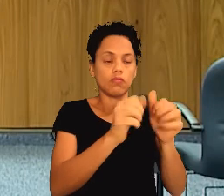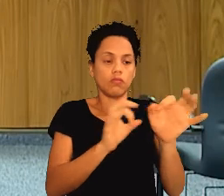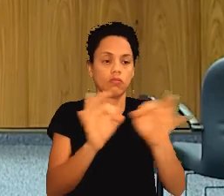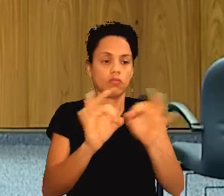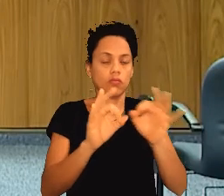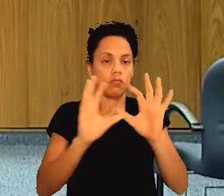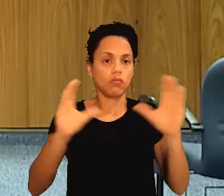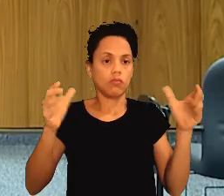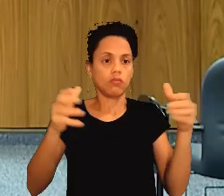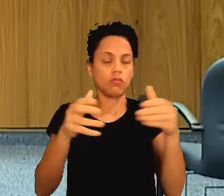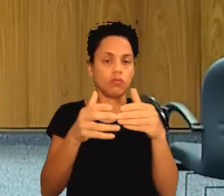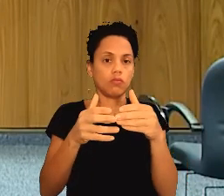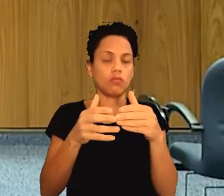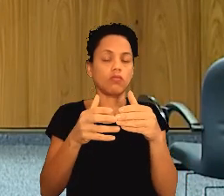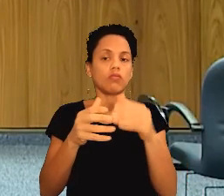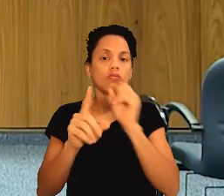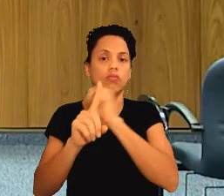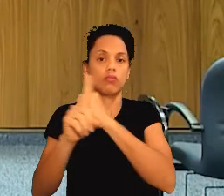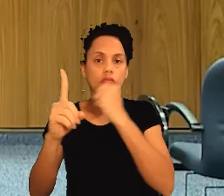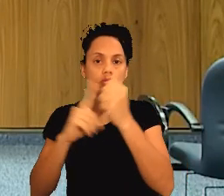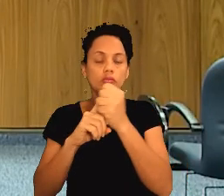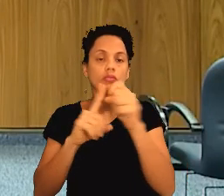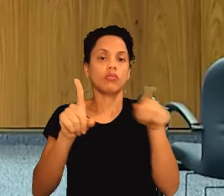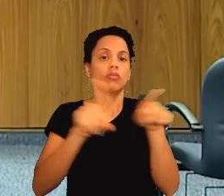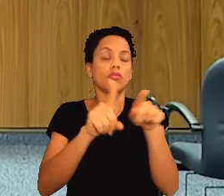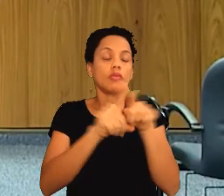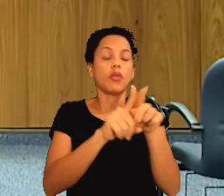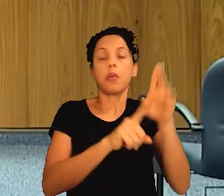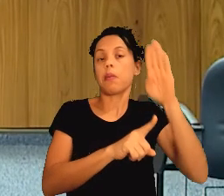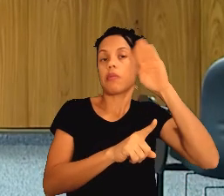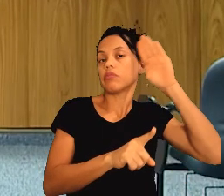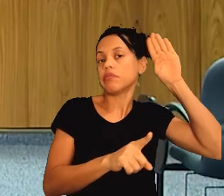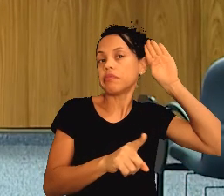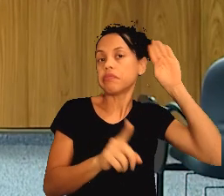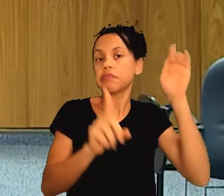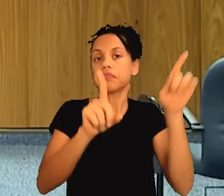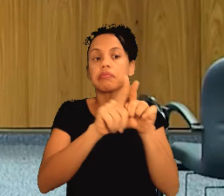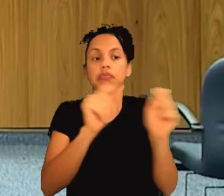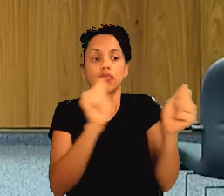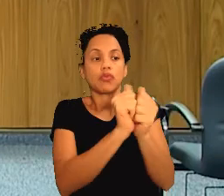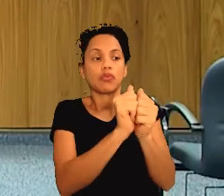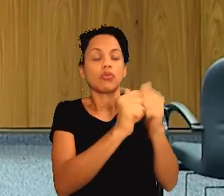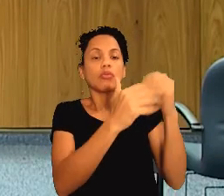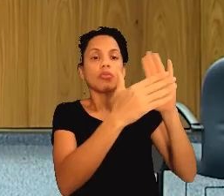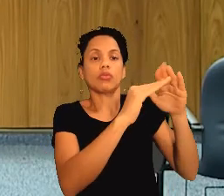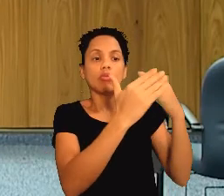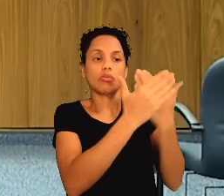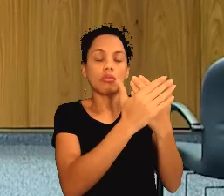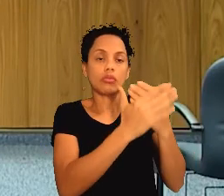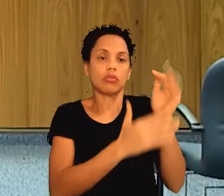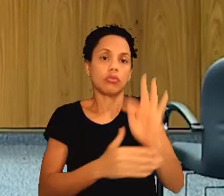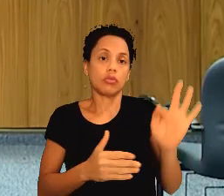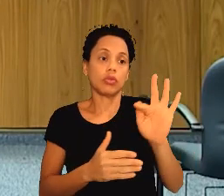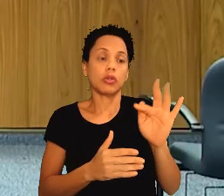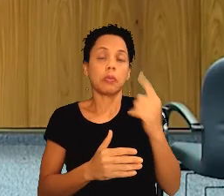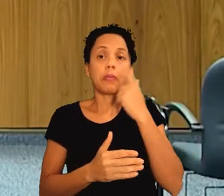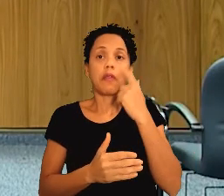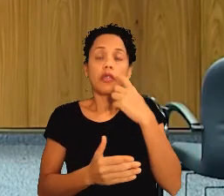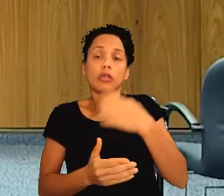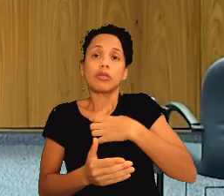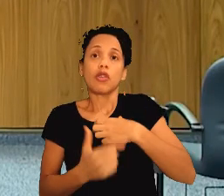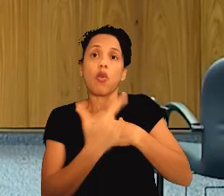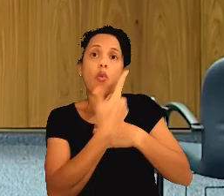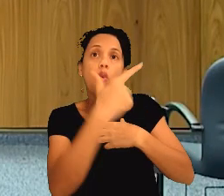desses povos em organizações da sociedade civil e na academia para tentar sensibilizar outros públicos para